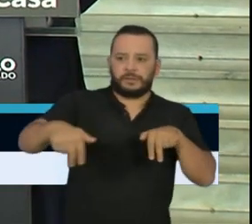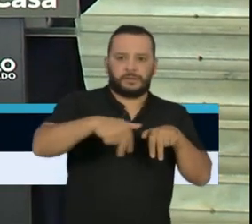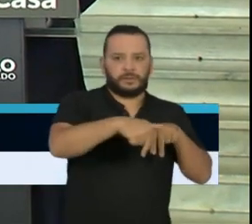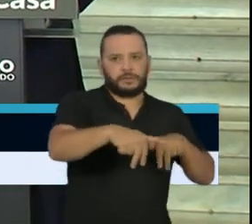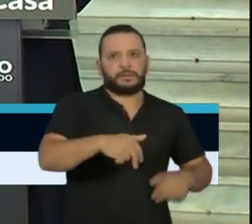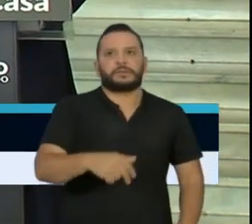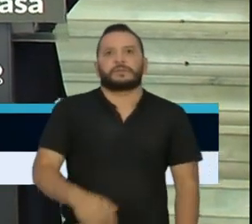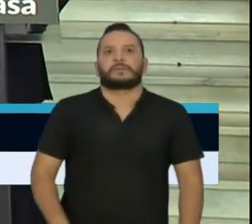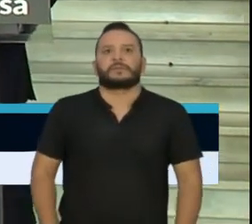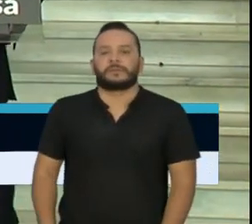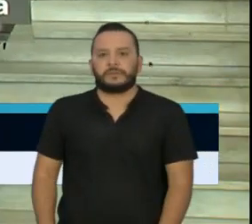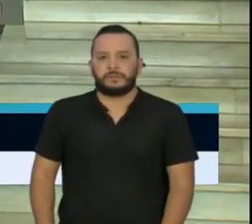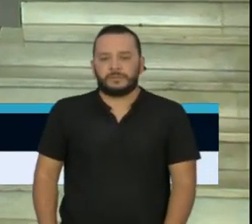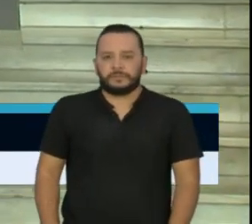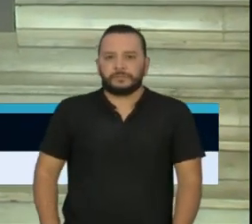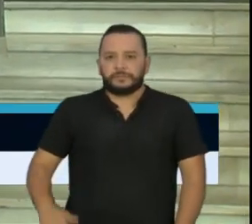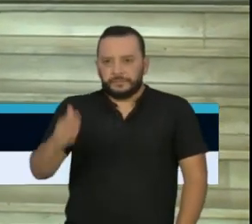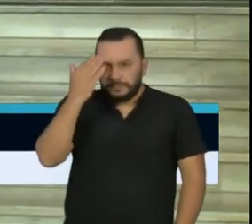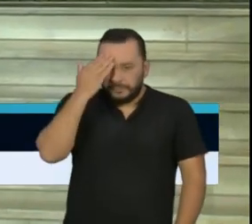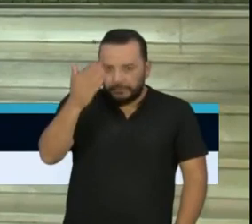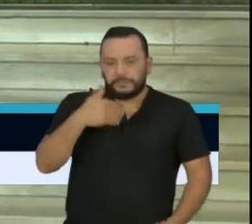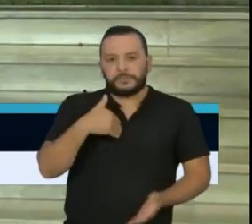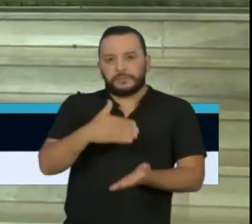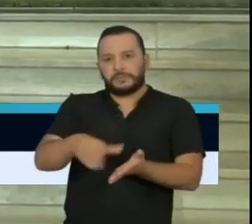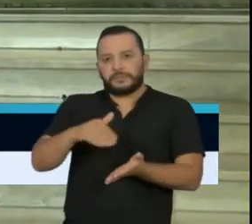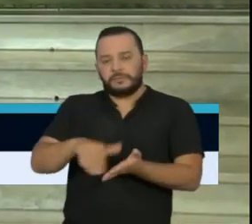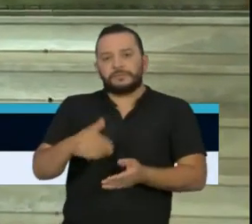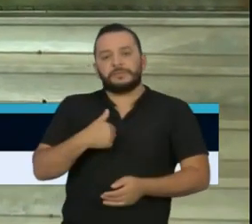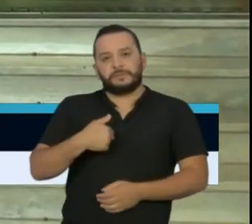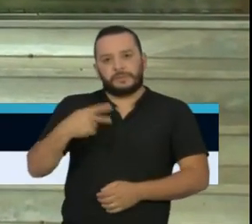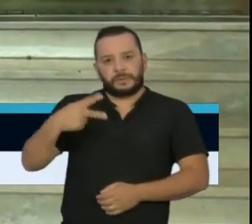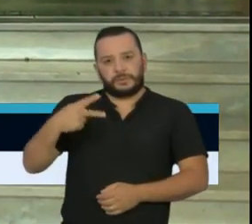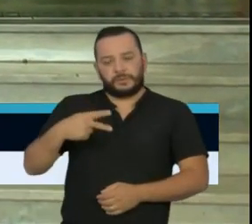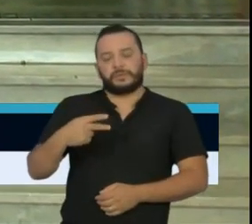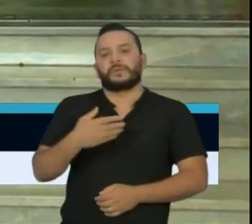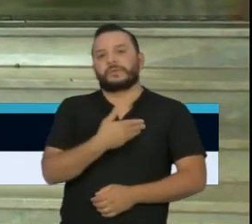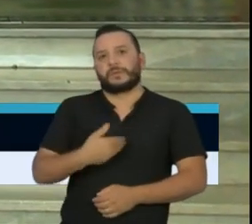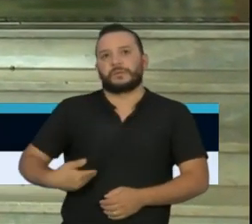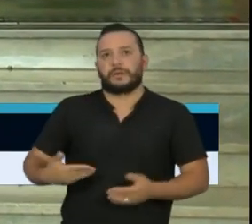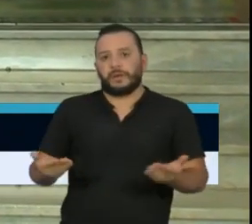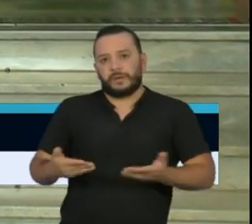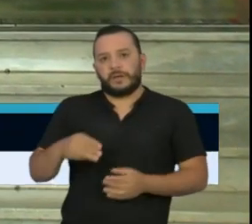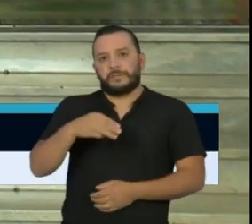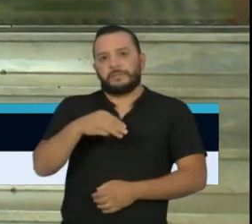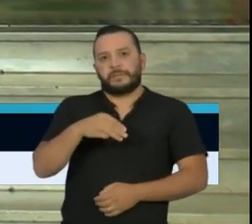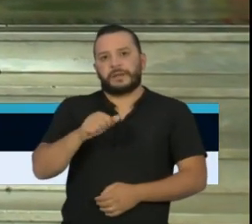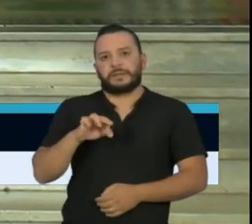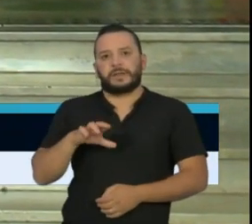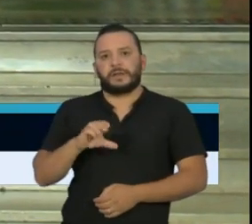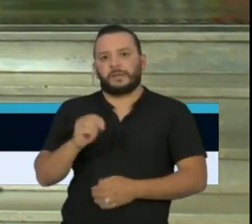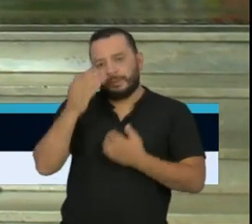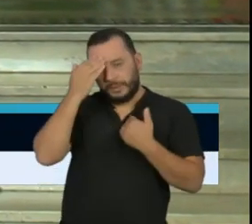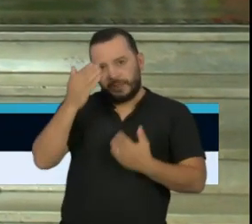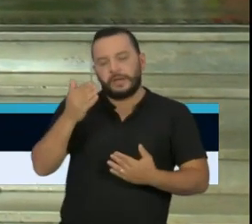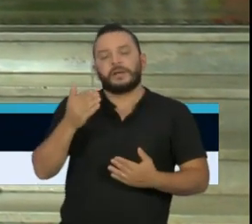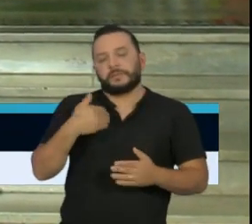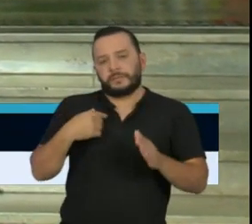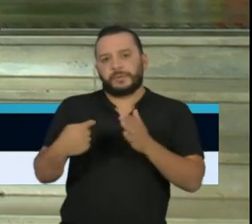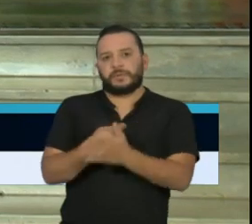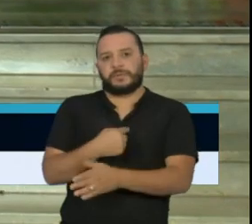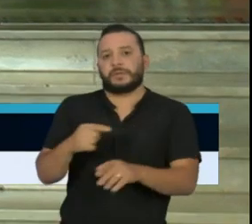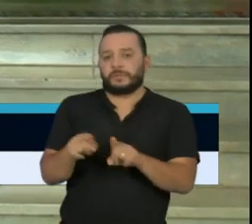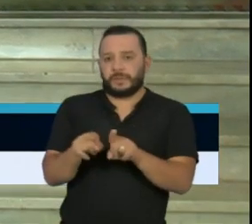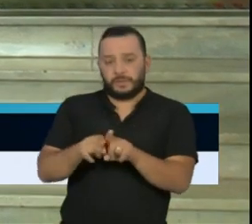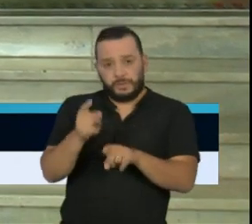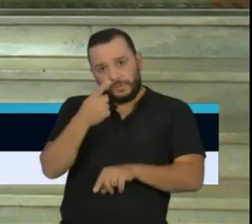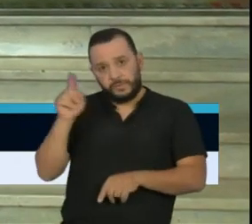social. Obrigado, secretário e vice-governador Rodrigo Garcia. Marcela Raul, obrigado pela sua pergunta. Vamos à última pergunta de hoje, ela